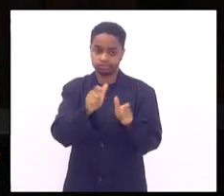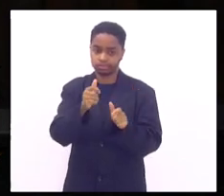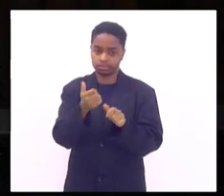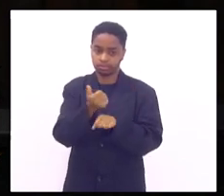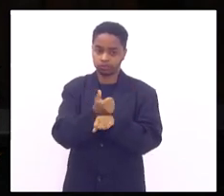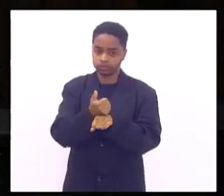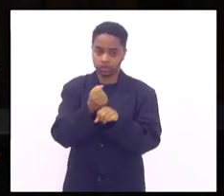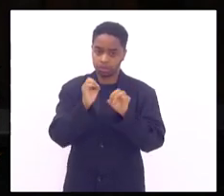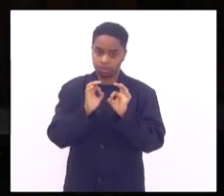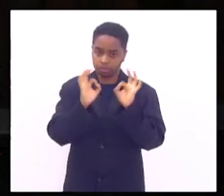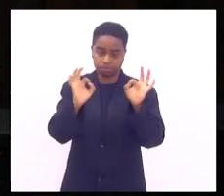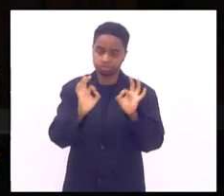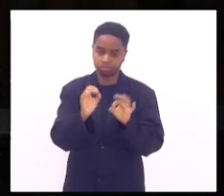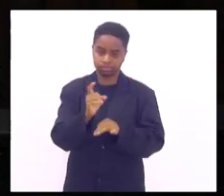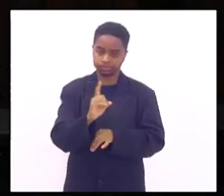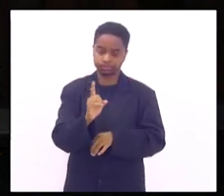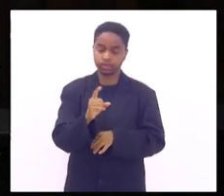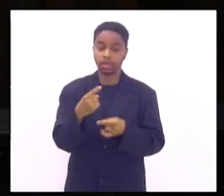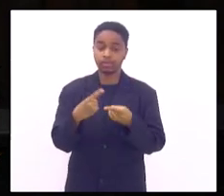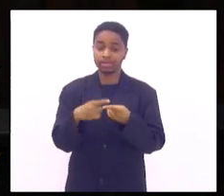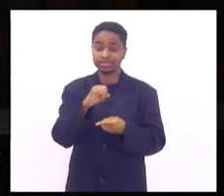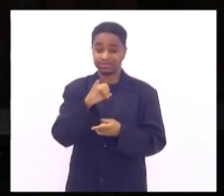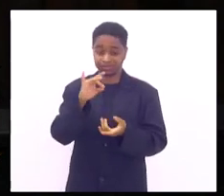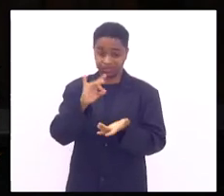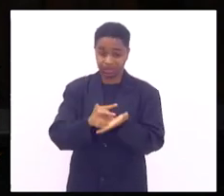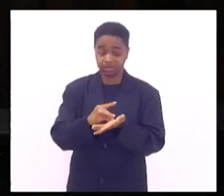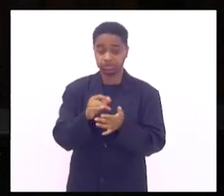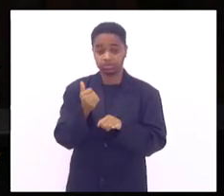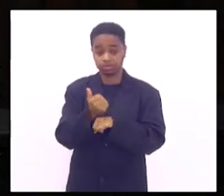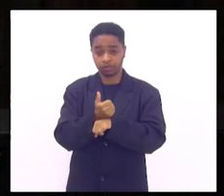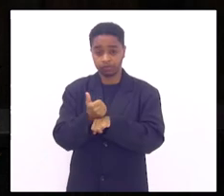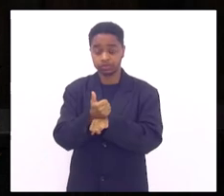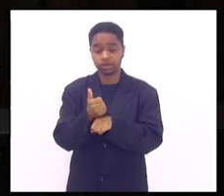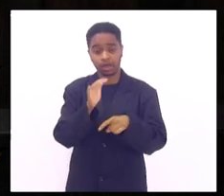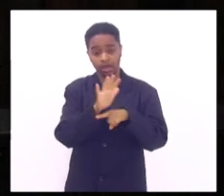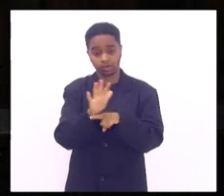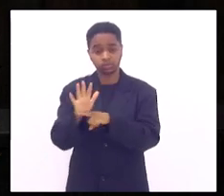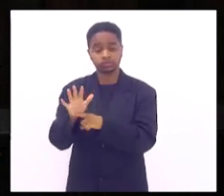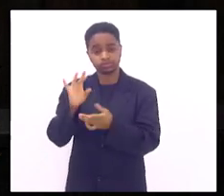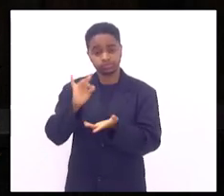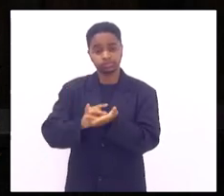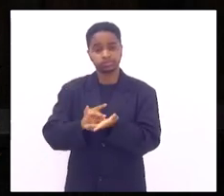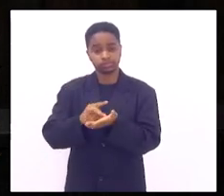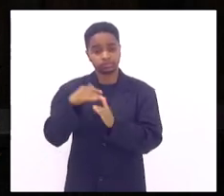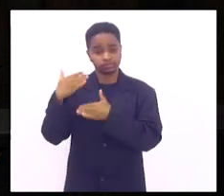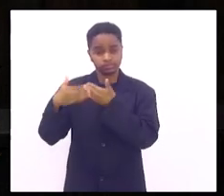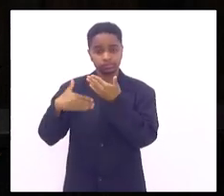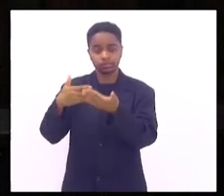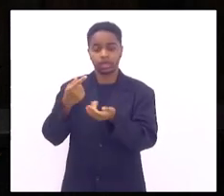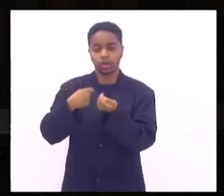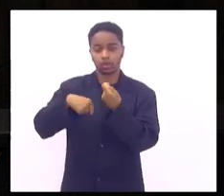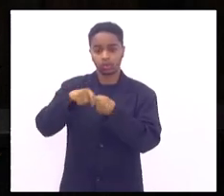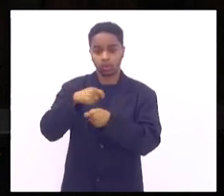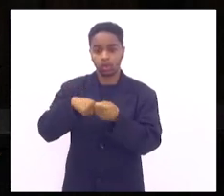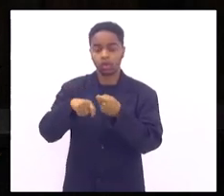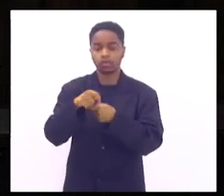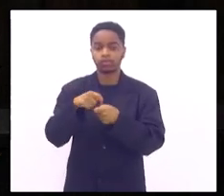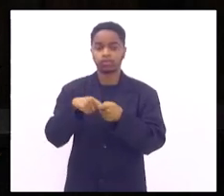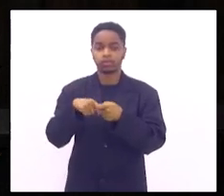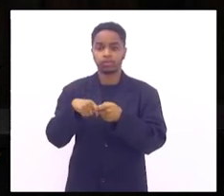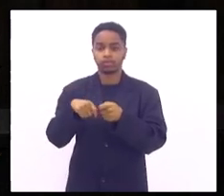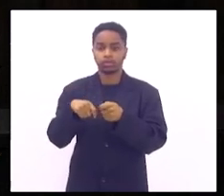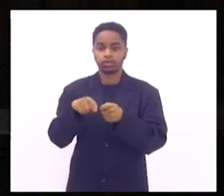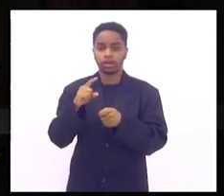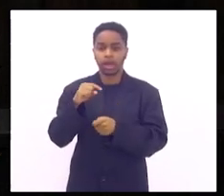contabilidade. E se é uma profissão que realmente contribui efetivamente para o desenvolvimento econômico